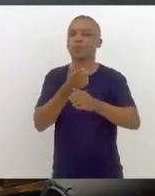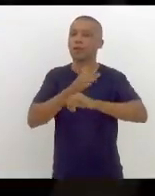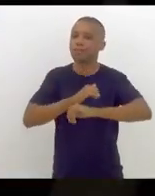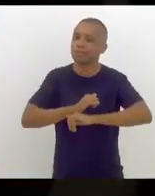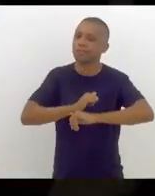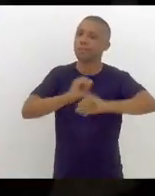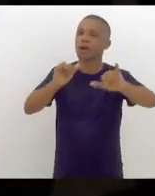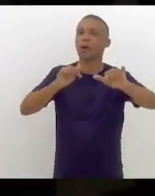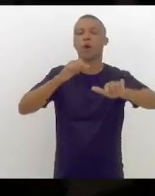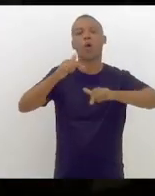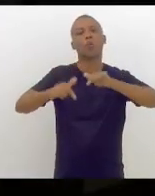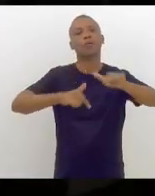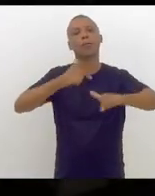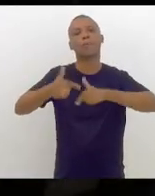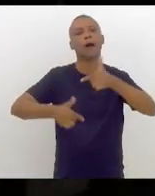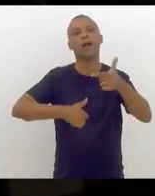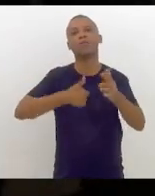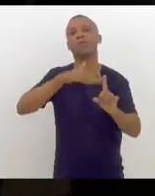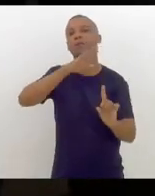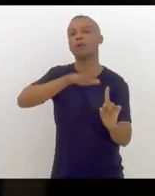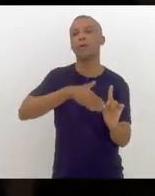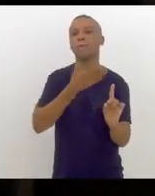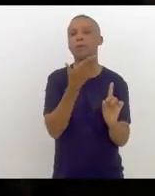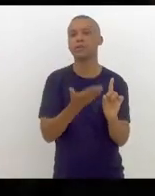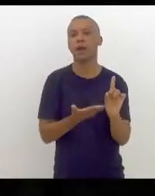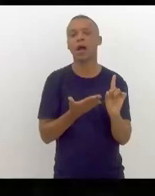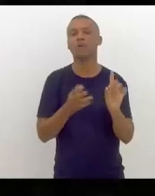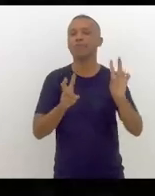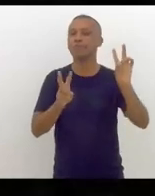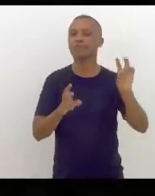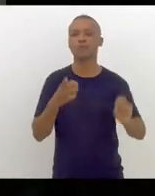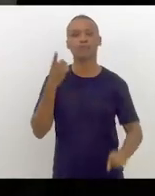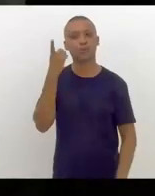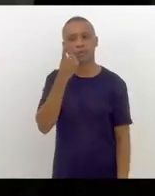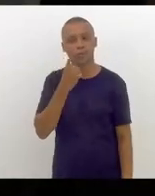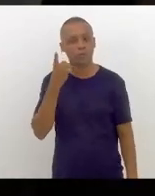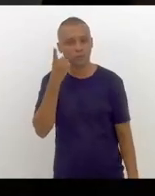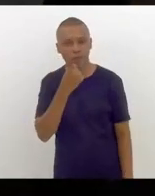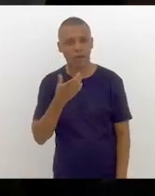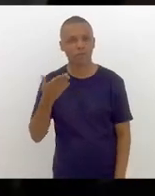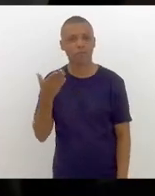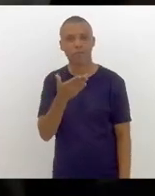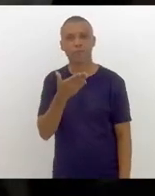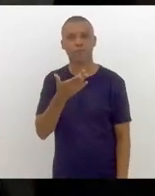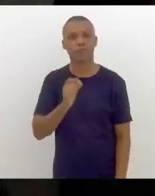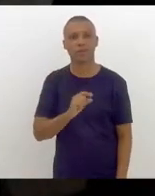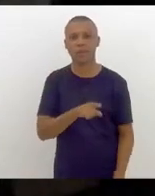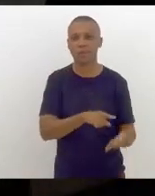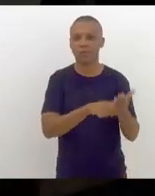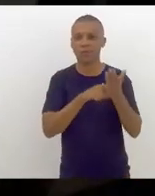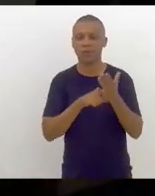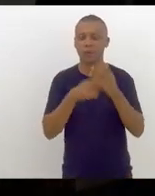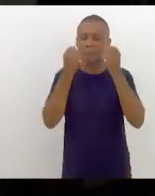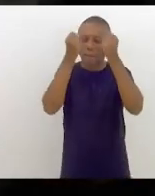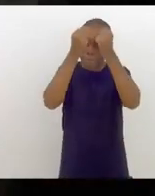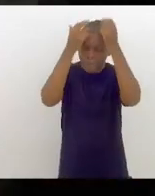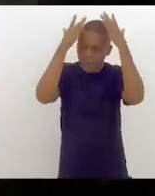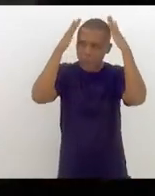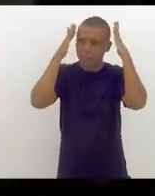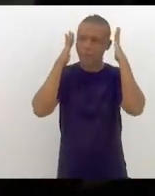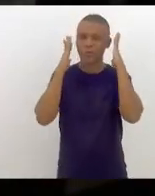em homenagem ao dito Deputado que trouxe luzes ao plenário